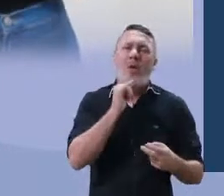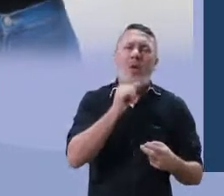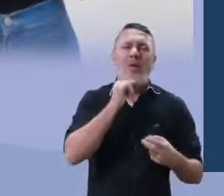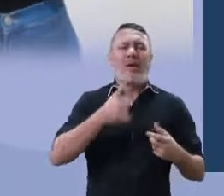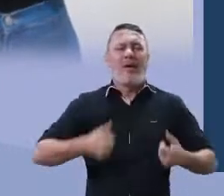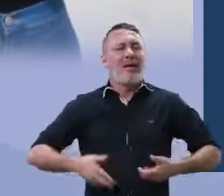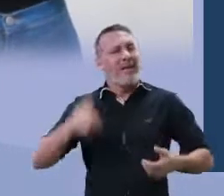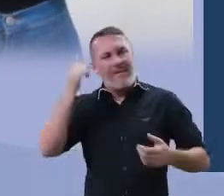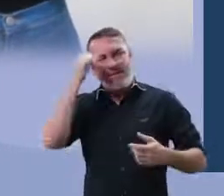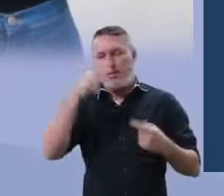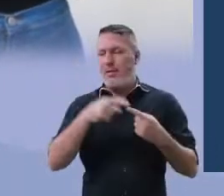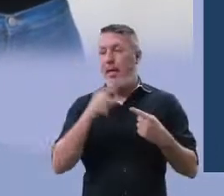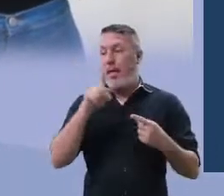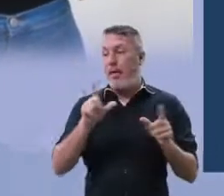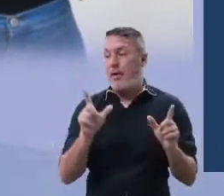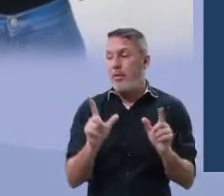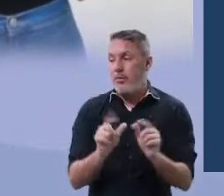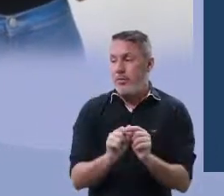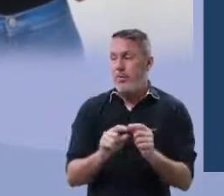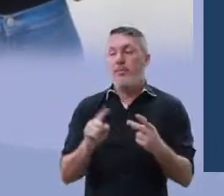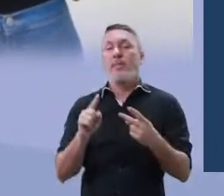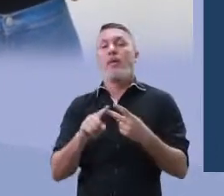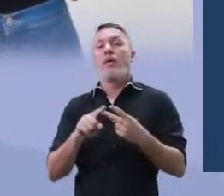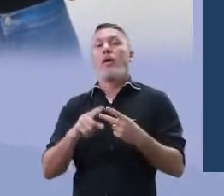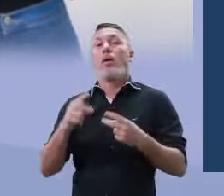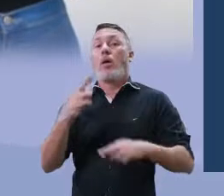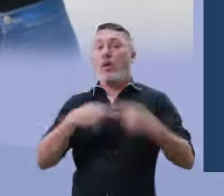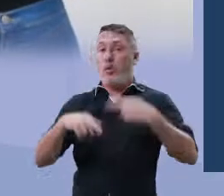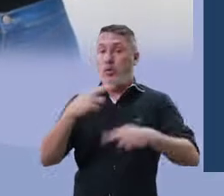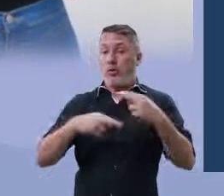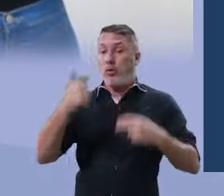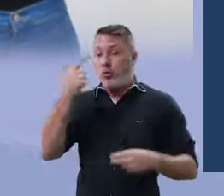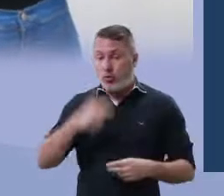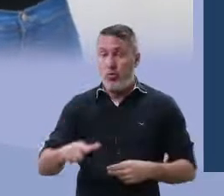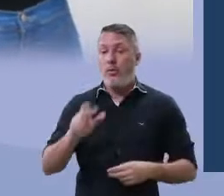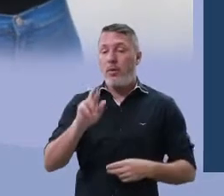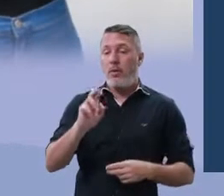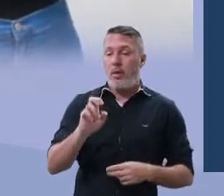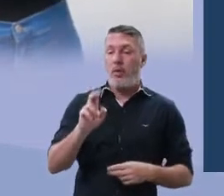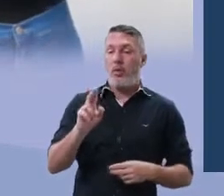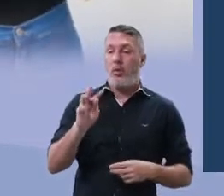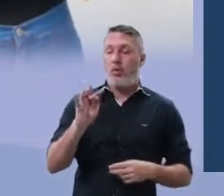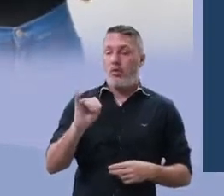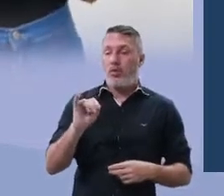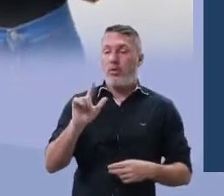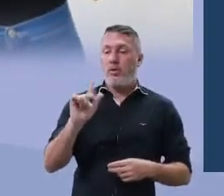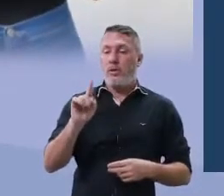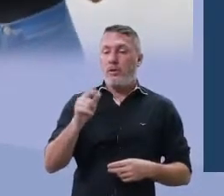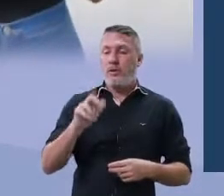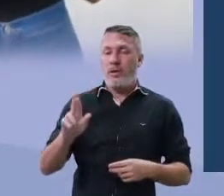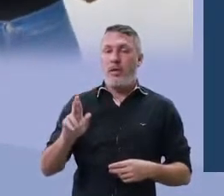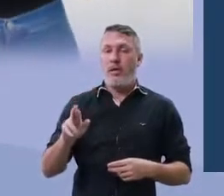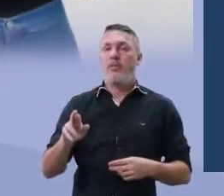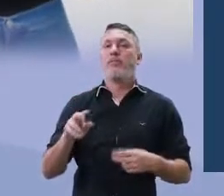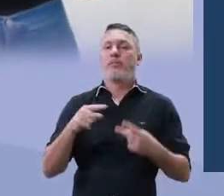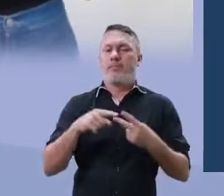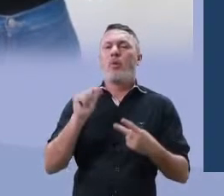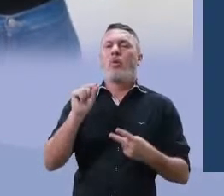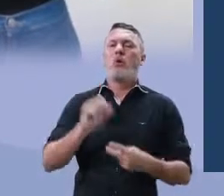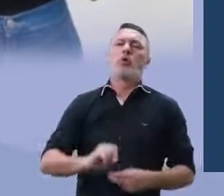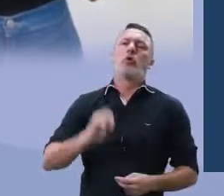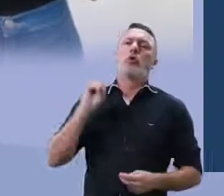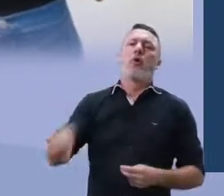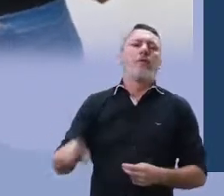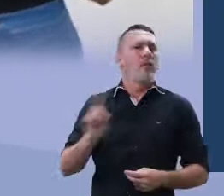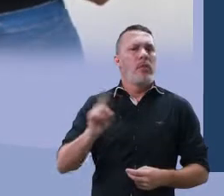menos, minimizar o seu gasto, né? Minimizar o seu consumo o máximo possível. O que é reutilizar?